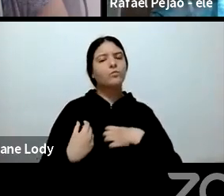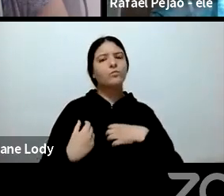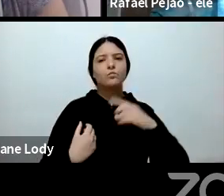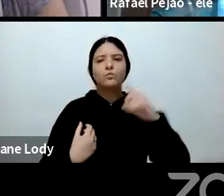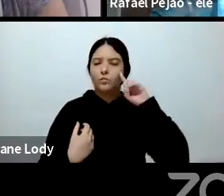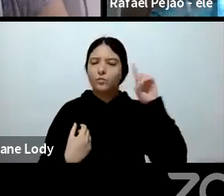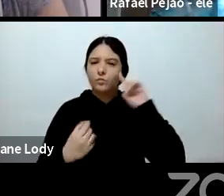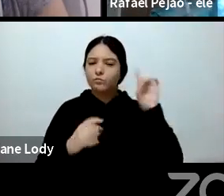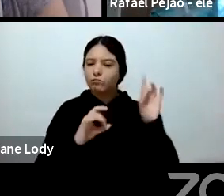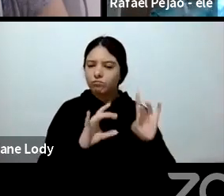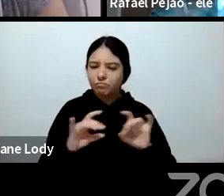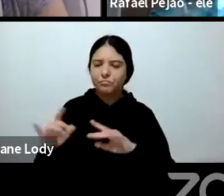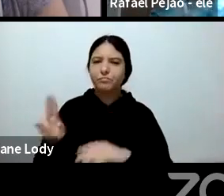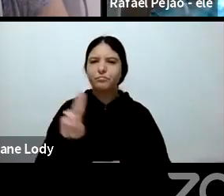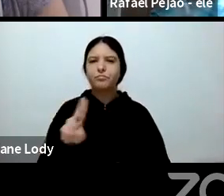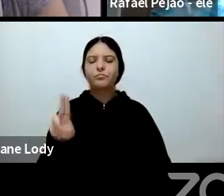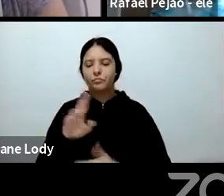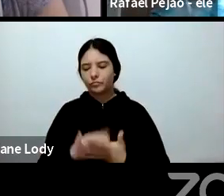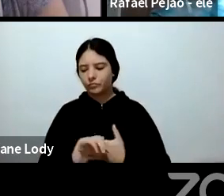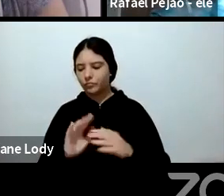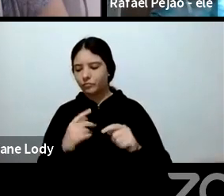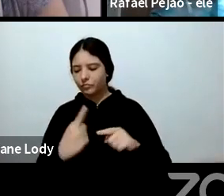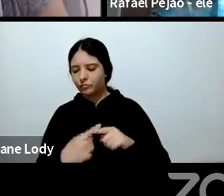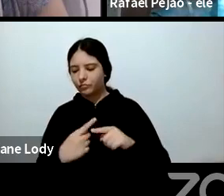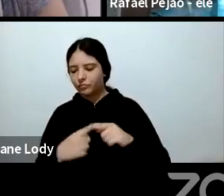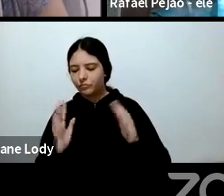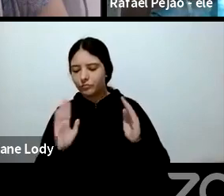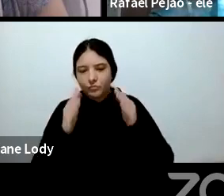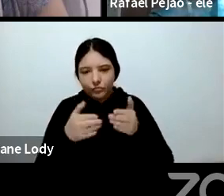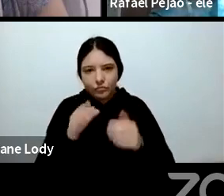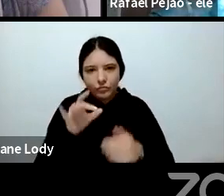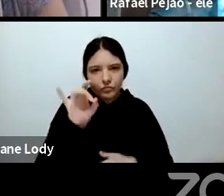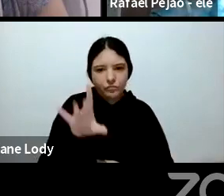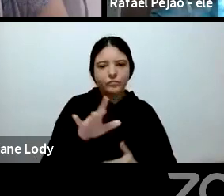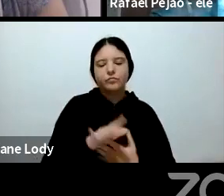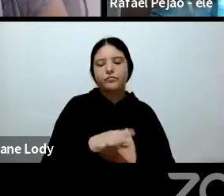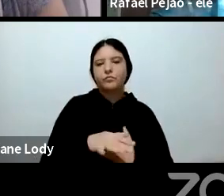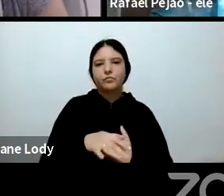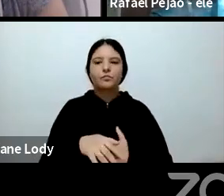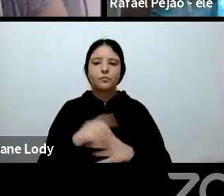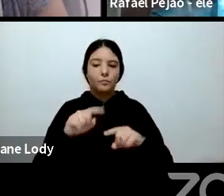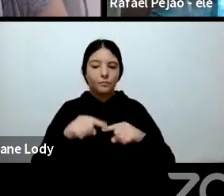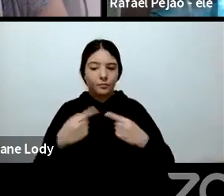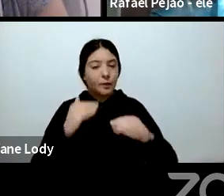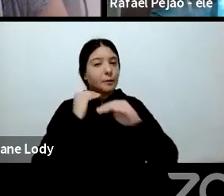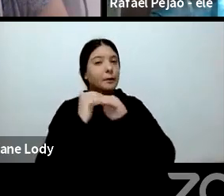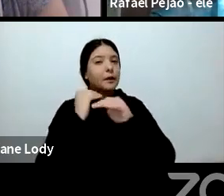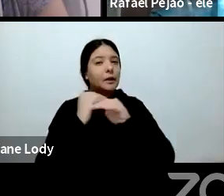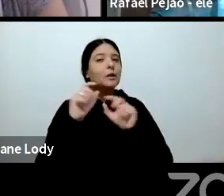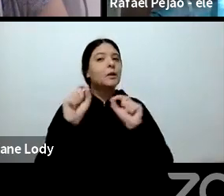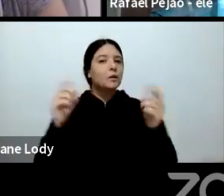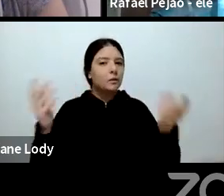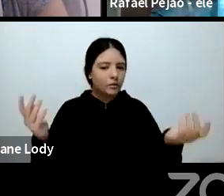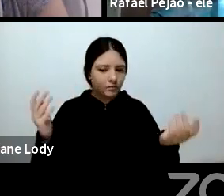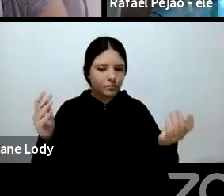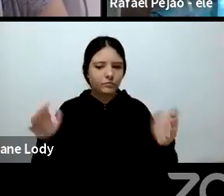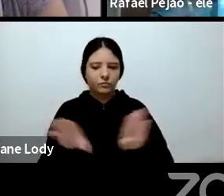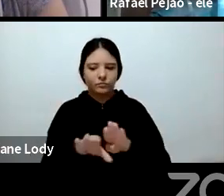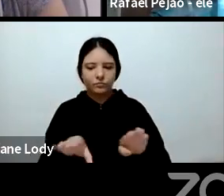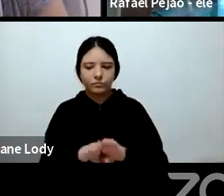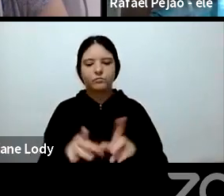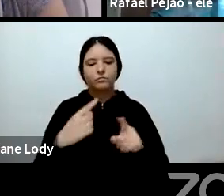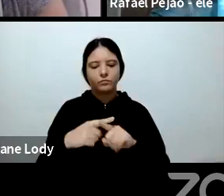né? Porque aí também a gente não focar somente no que é excepcional, mas no que é padronizado, porque se a gente quer compreender